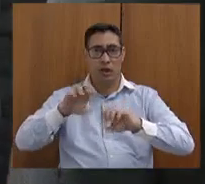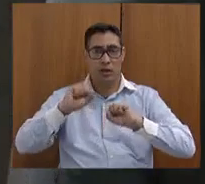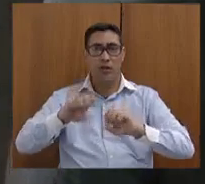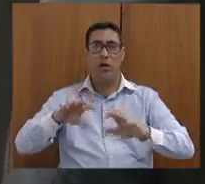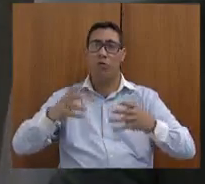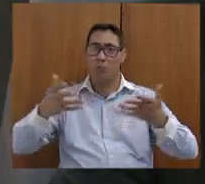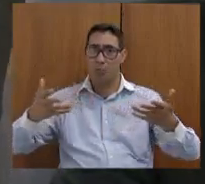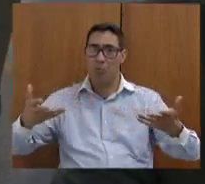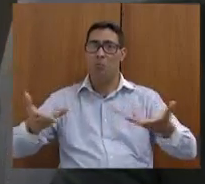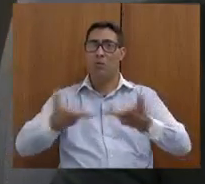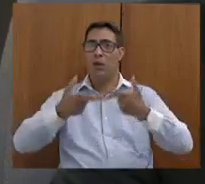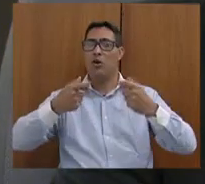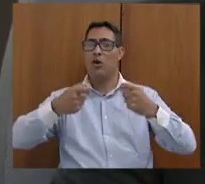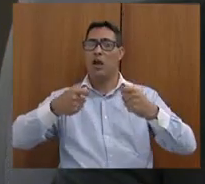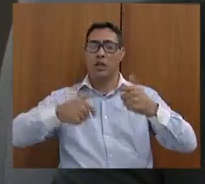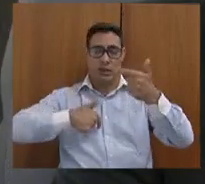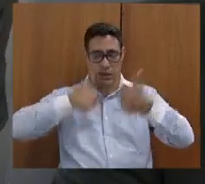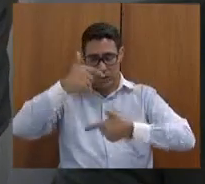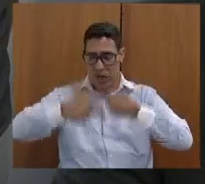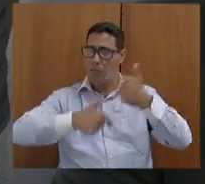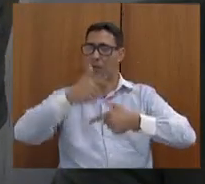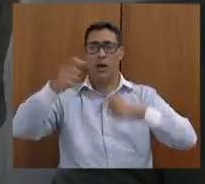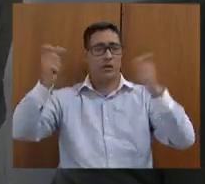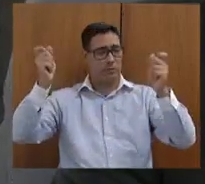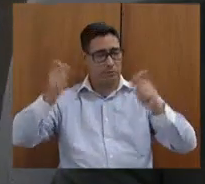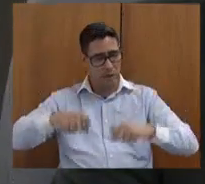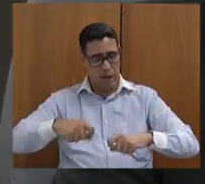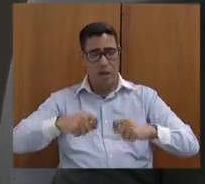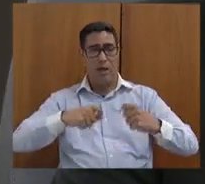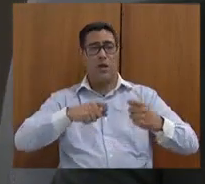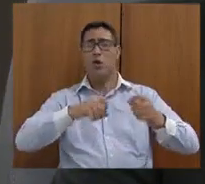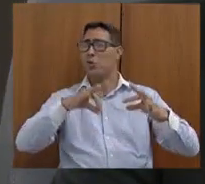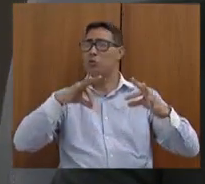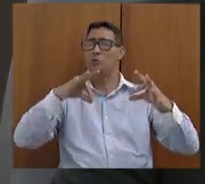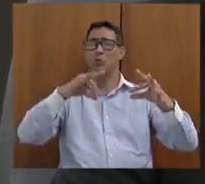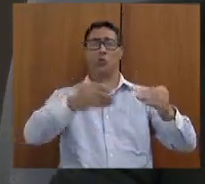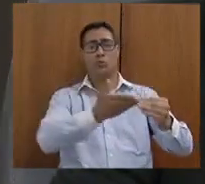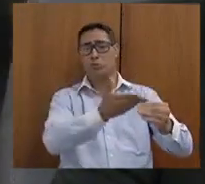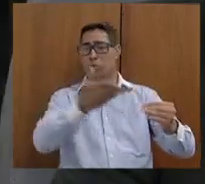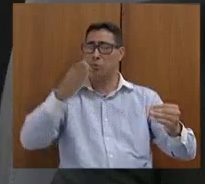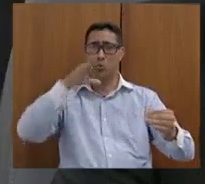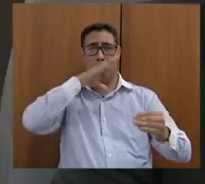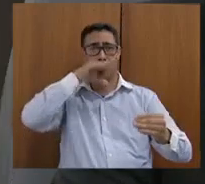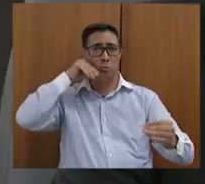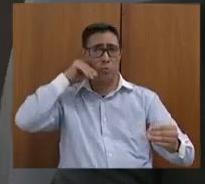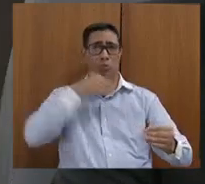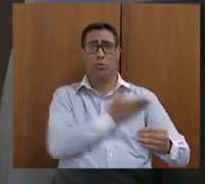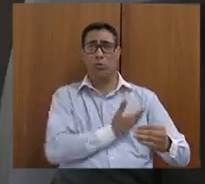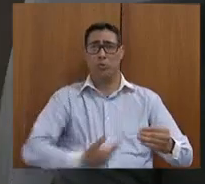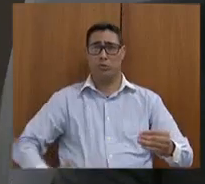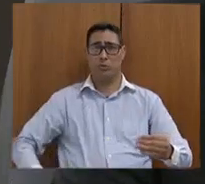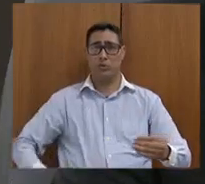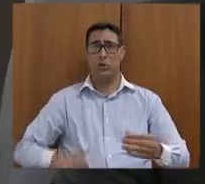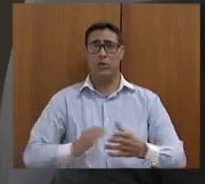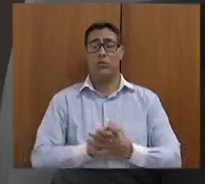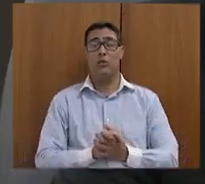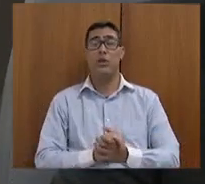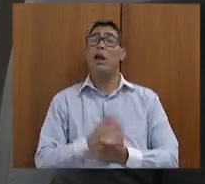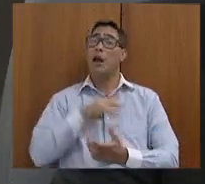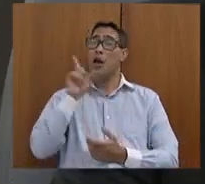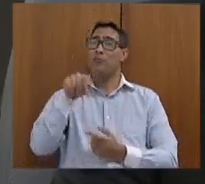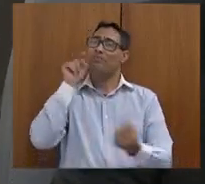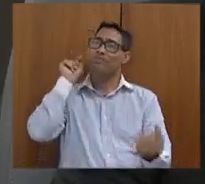trabalho dos Servidores Públicos e esse é um objetivo que eu tenho